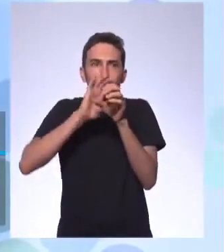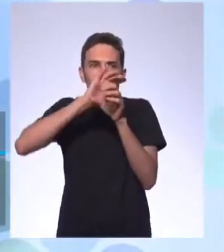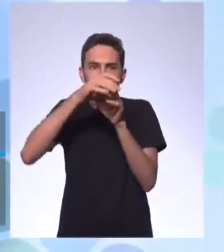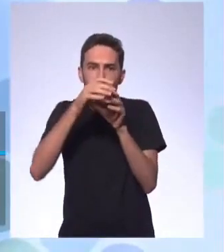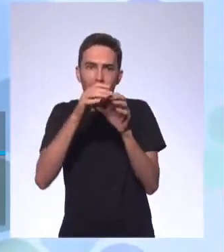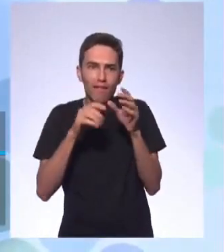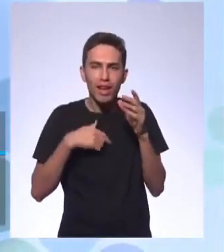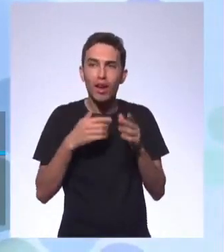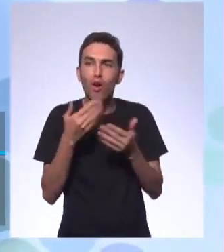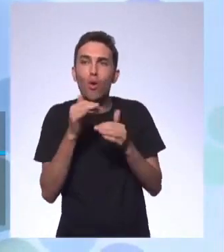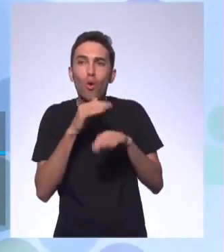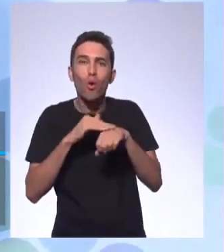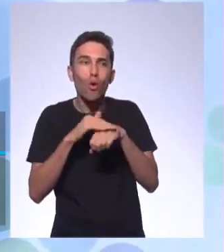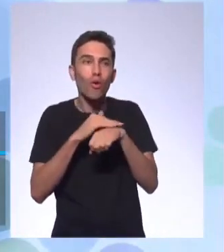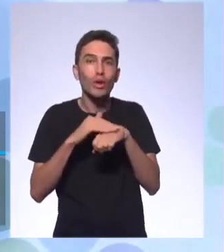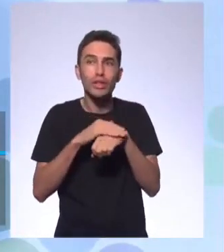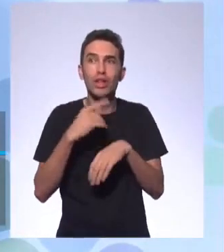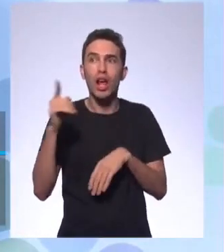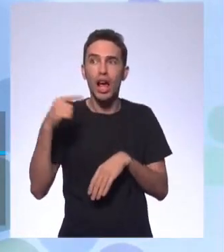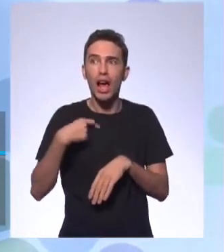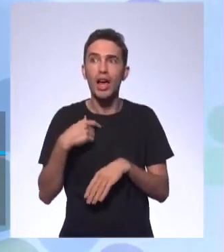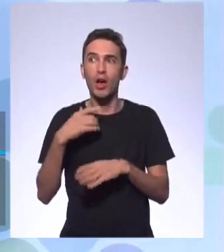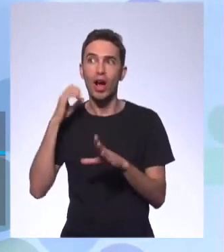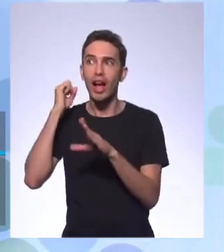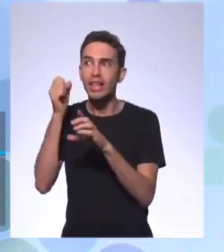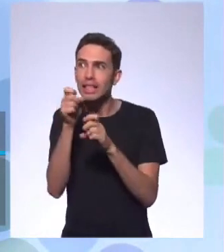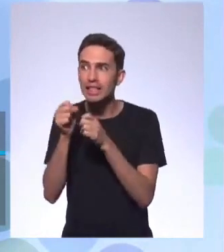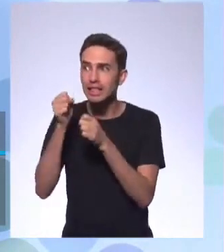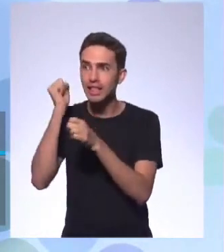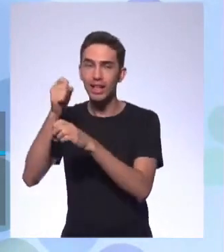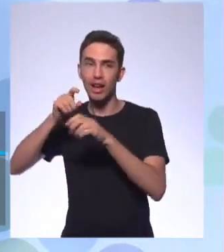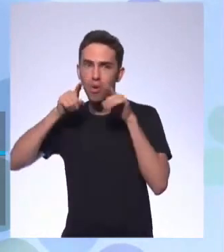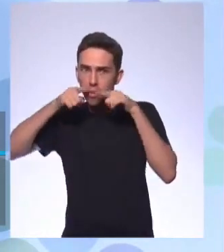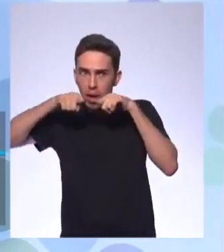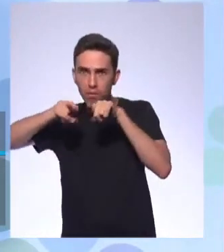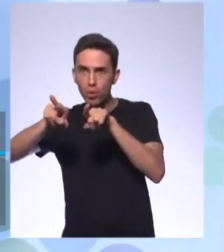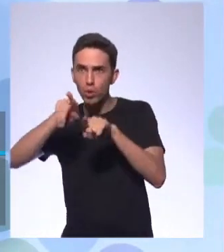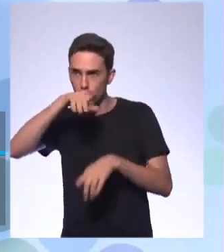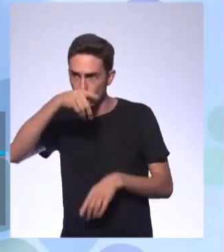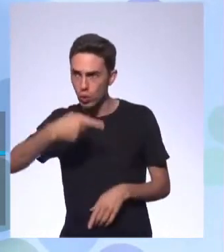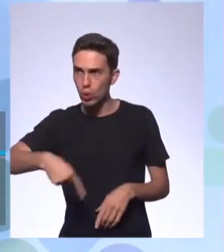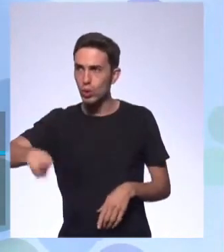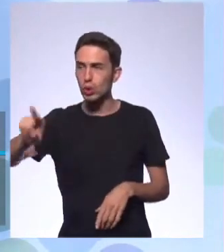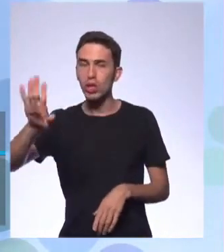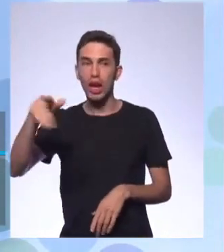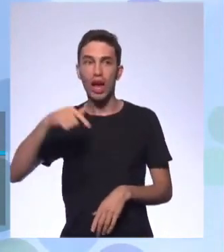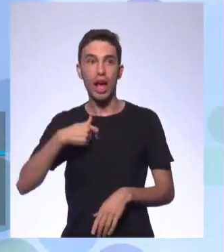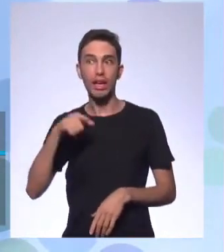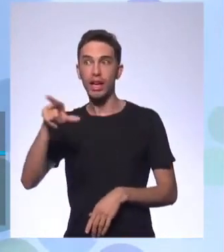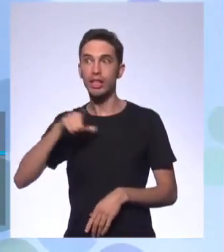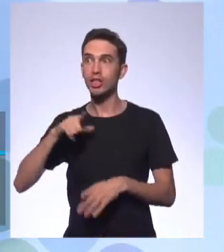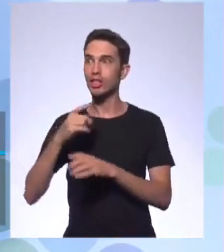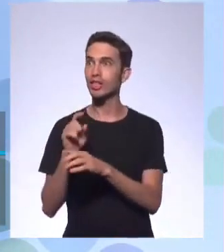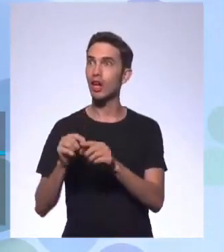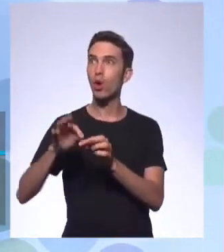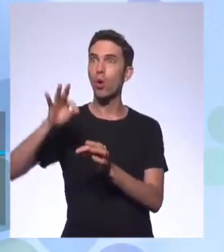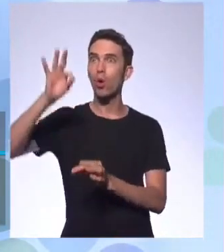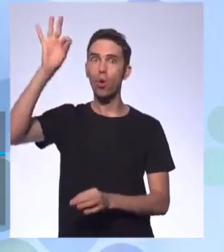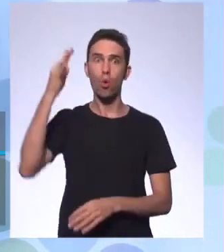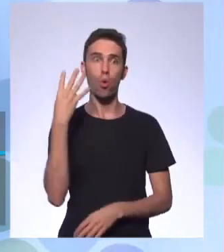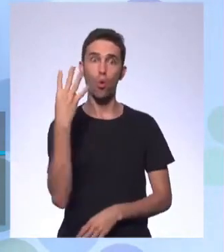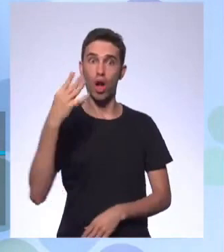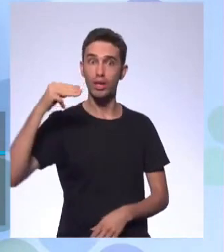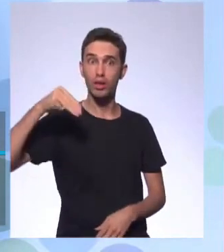e contando, olha só, cacei um mamute, e o mamute, ele tinha 4 metros de